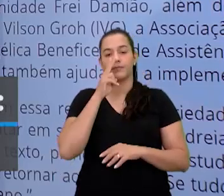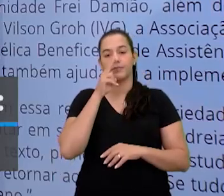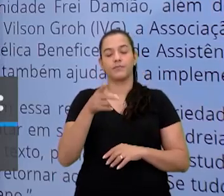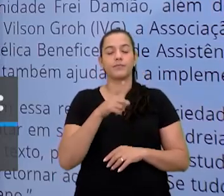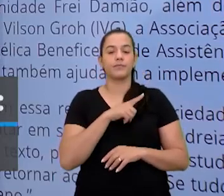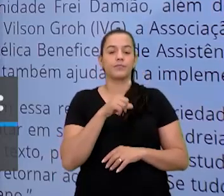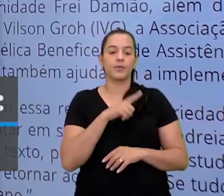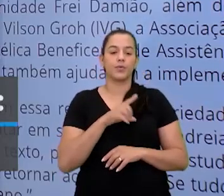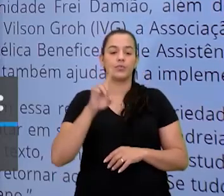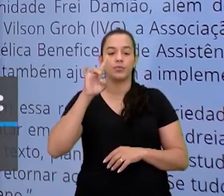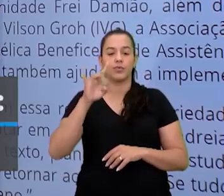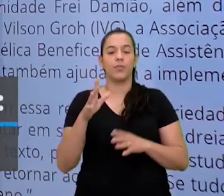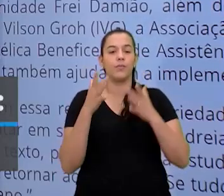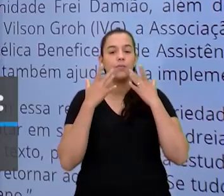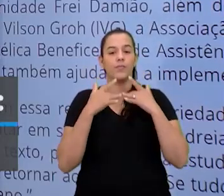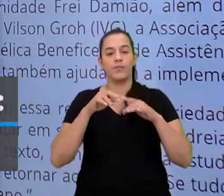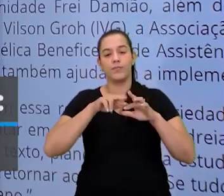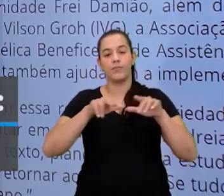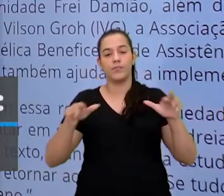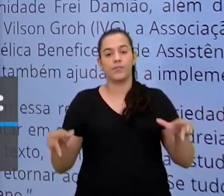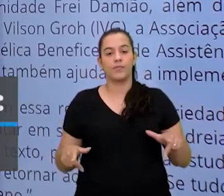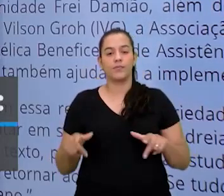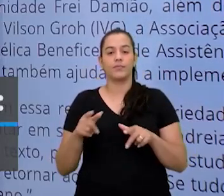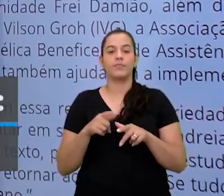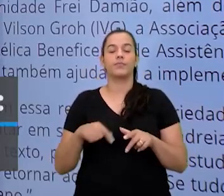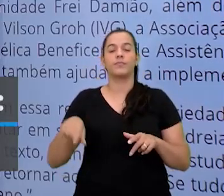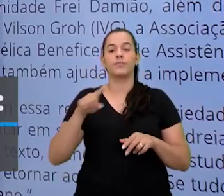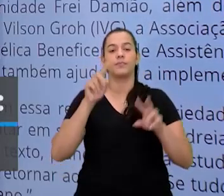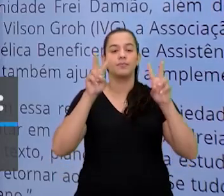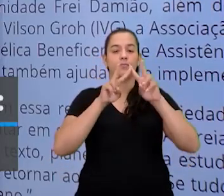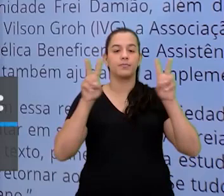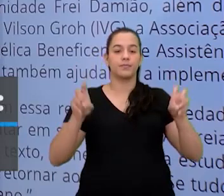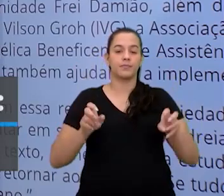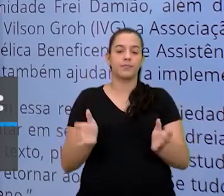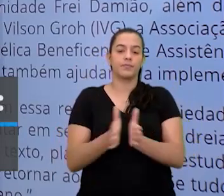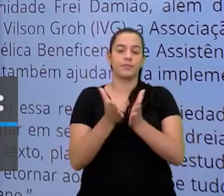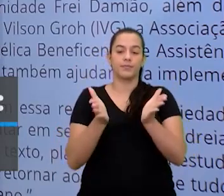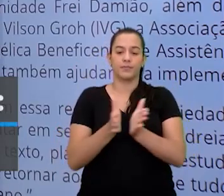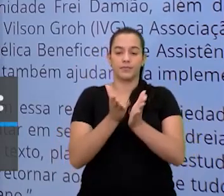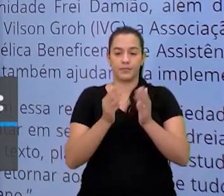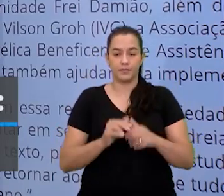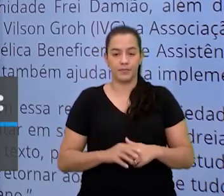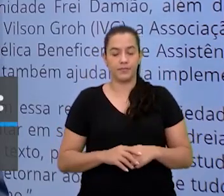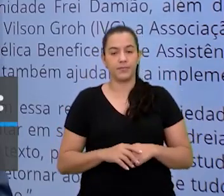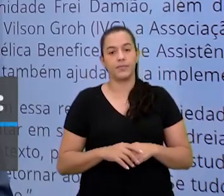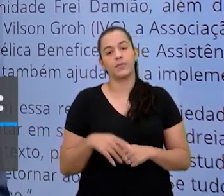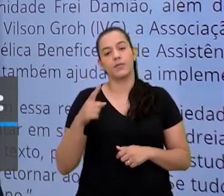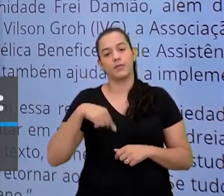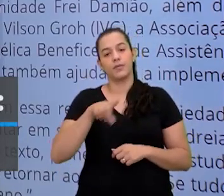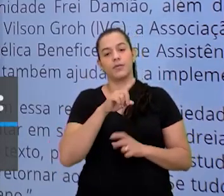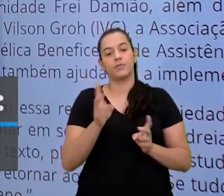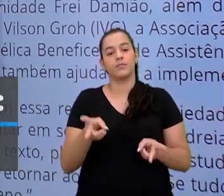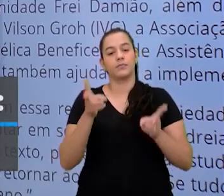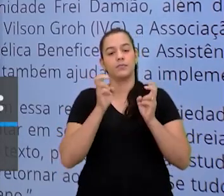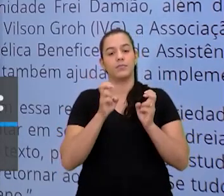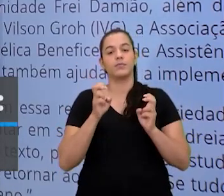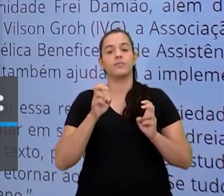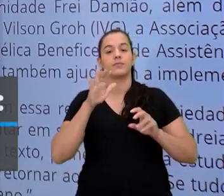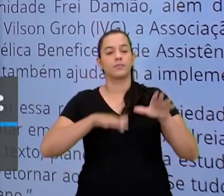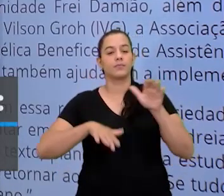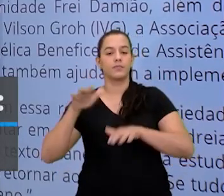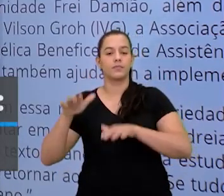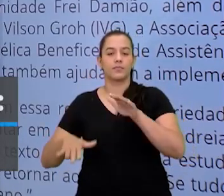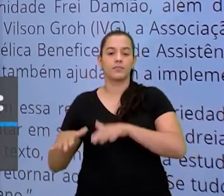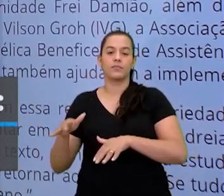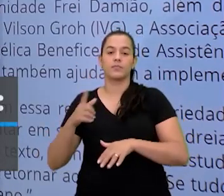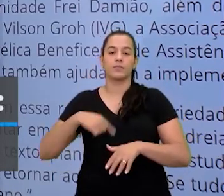espetáculo, no pior sentido do termo, o espetáculo da pobreza, né? Porque a gente percebe que às vezes,